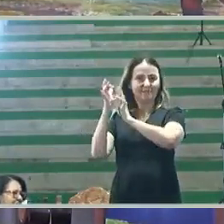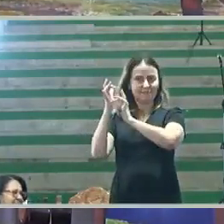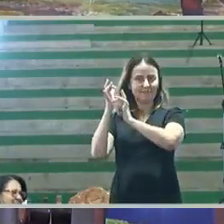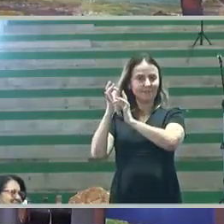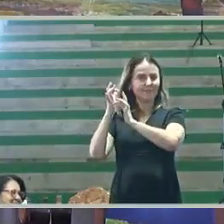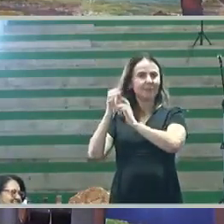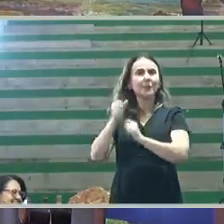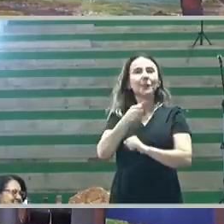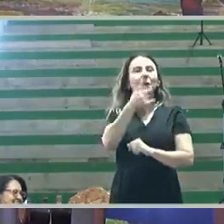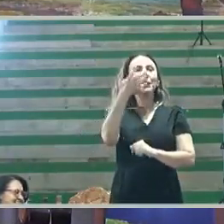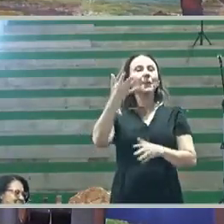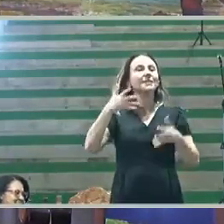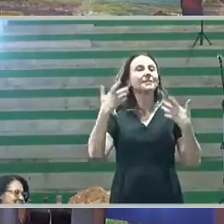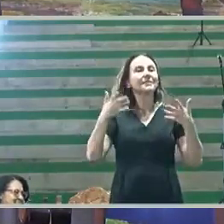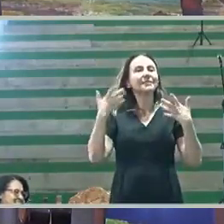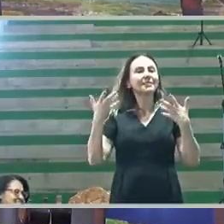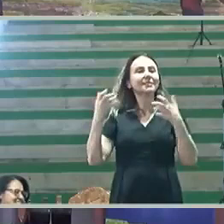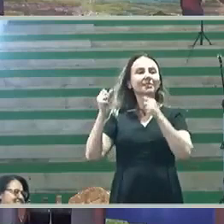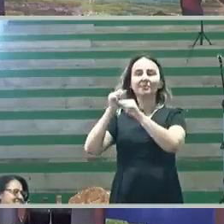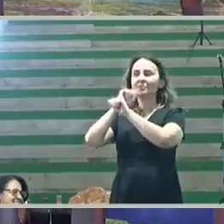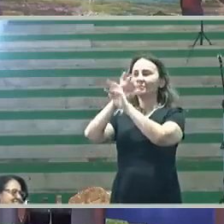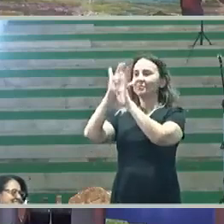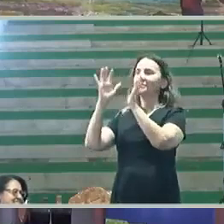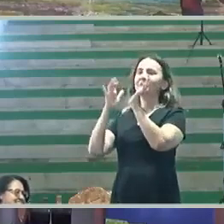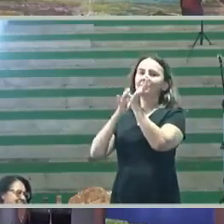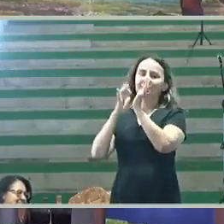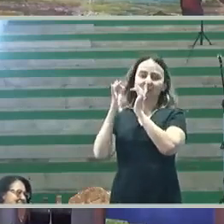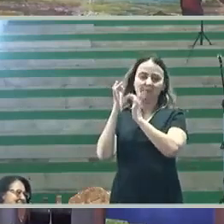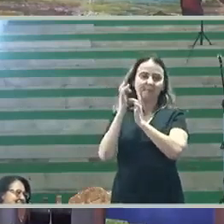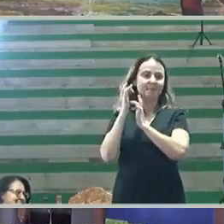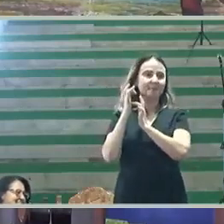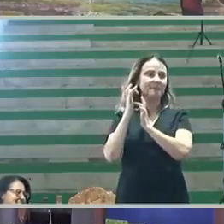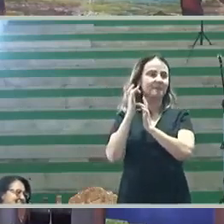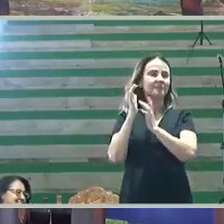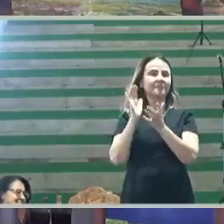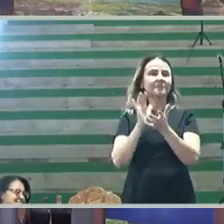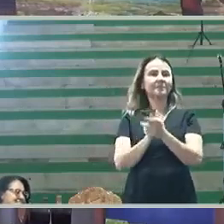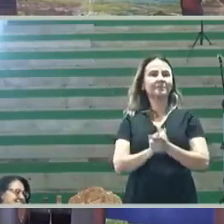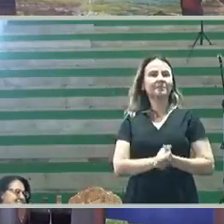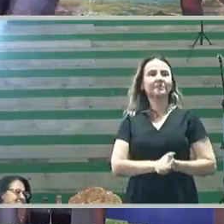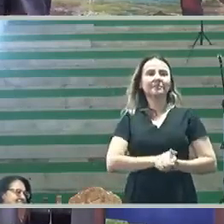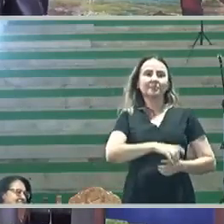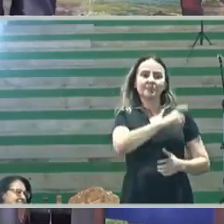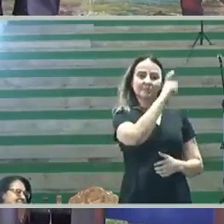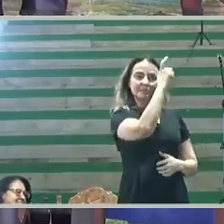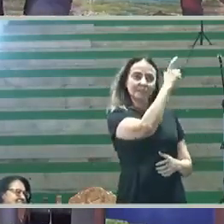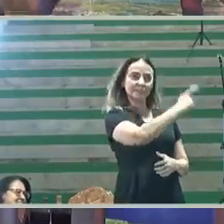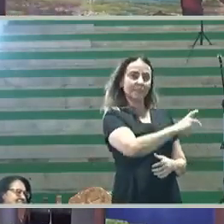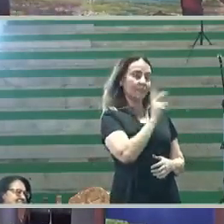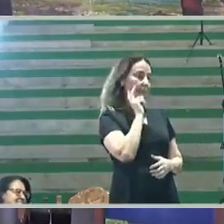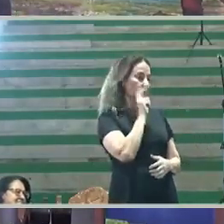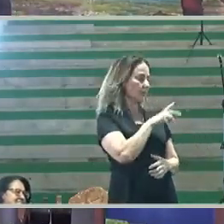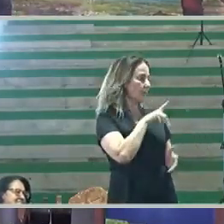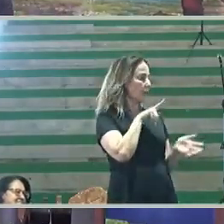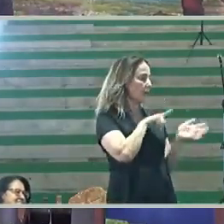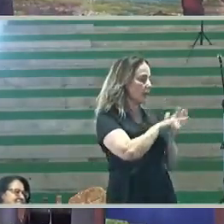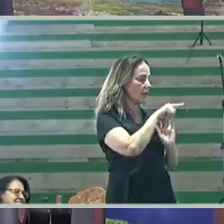Metade, quantos estão alegres, dêem glória para Jesus aí. Olhe para esse jovem que está ao teu lado e diz assim: tu é